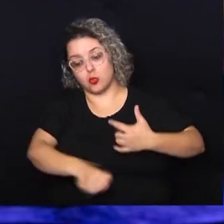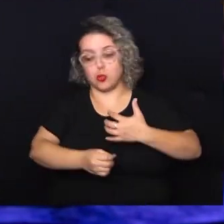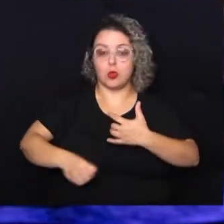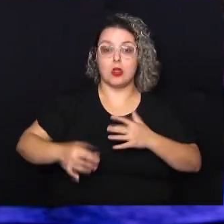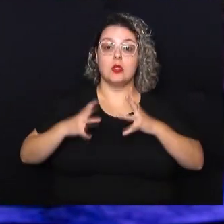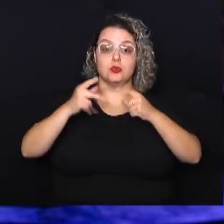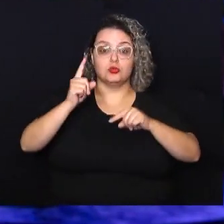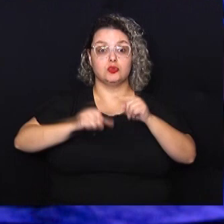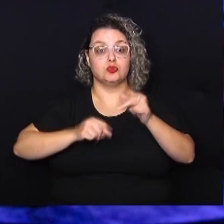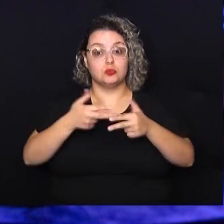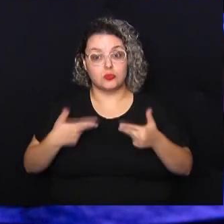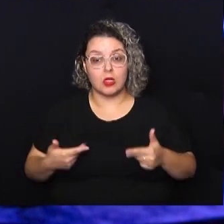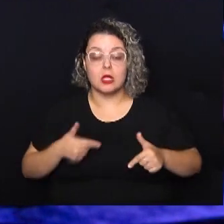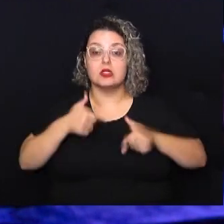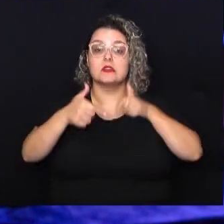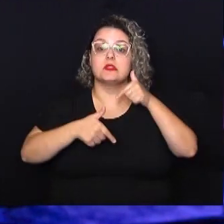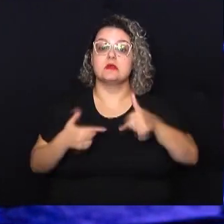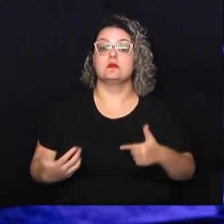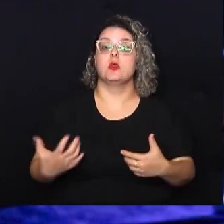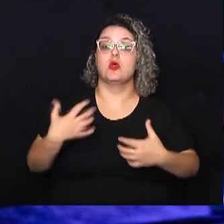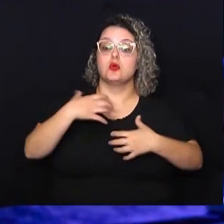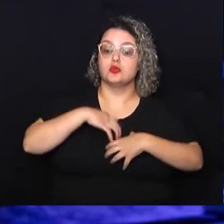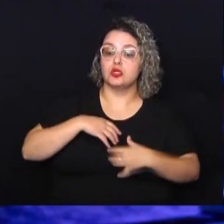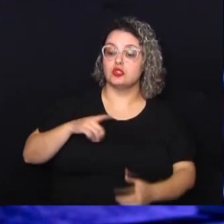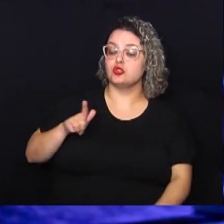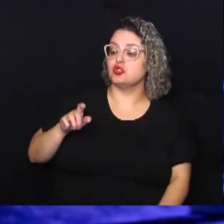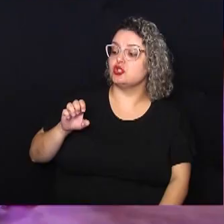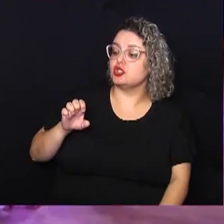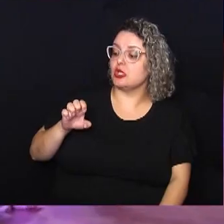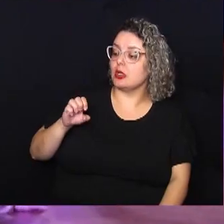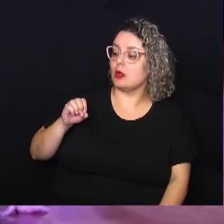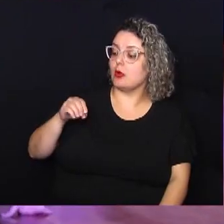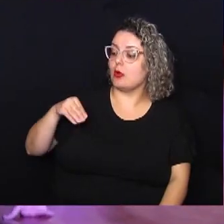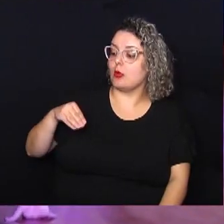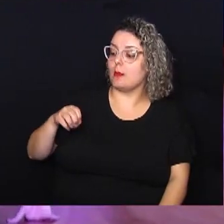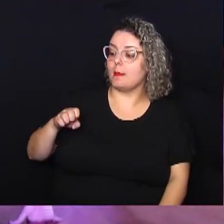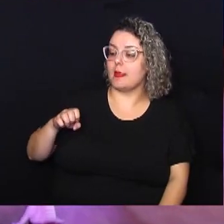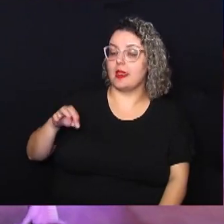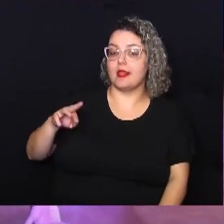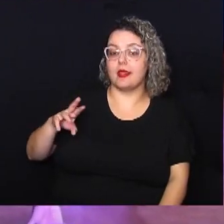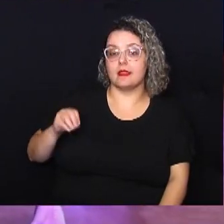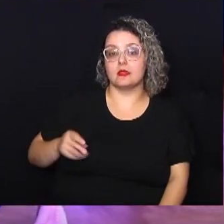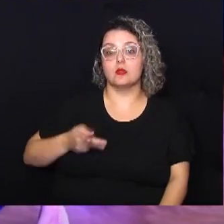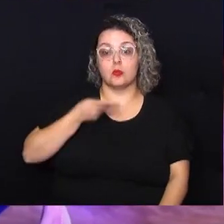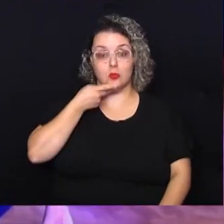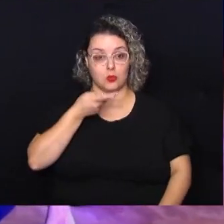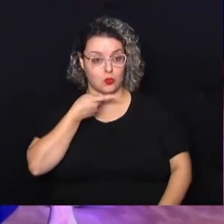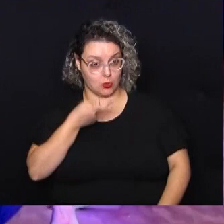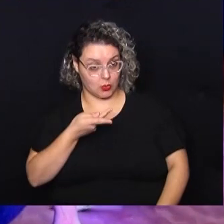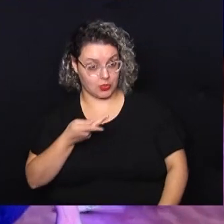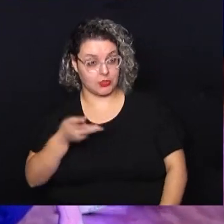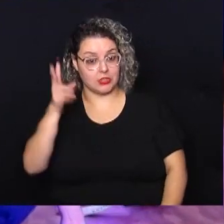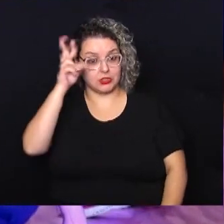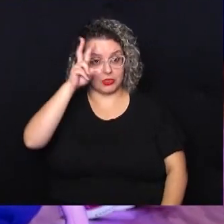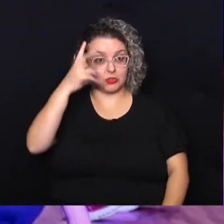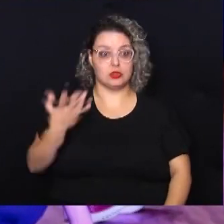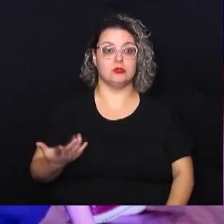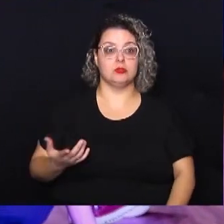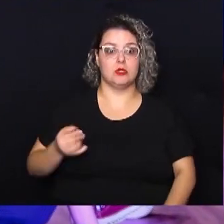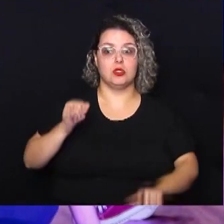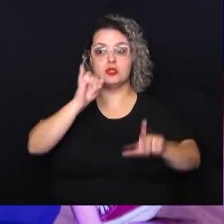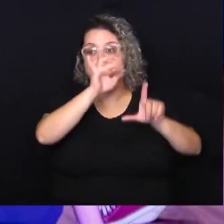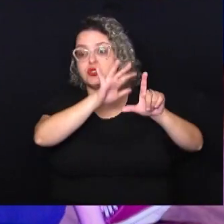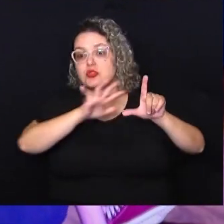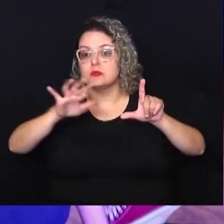materiais trabalham com as formas geométricas e com esse contar da história através de imagens que